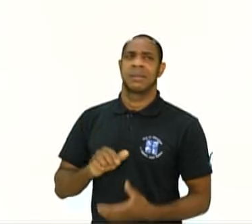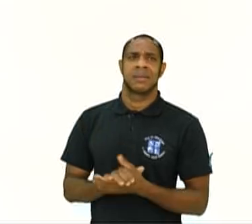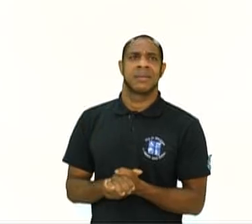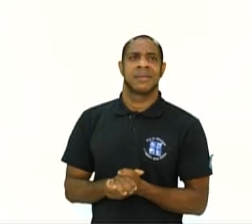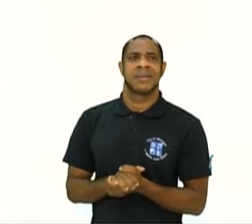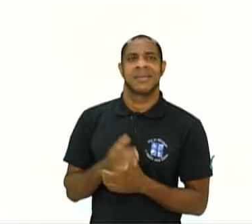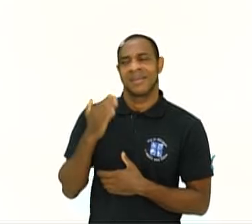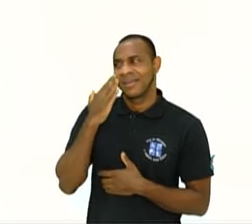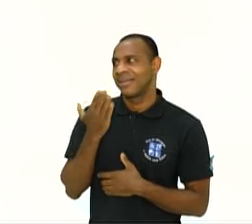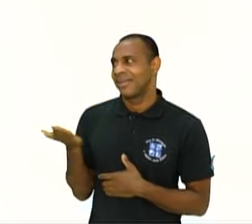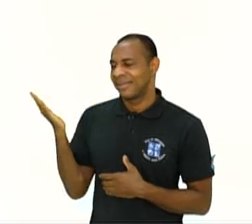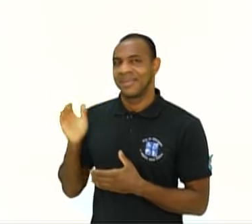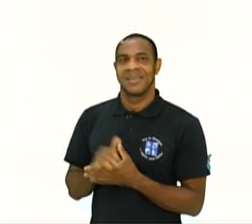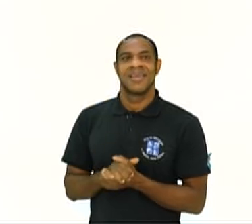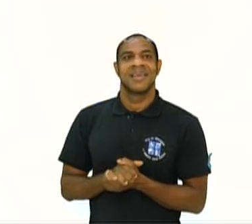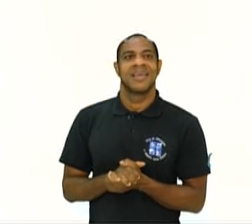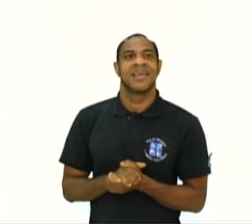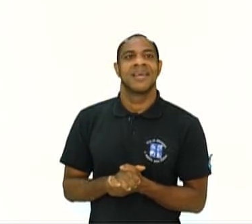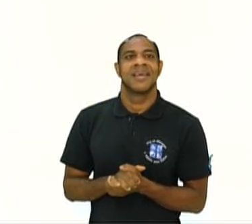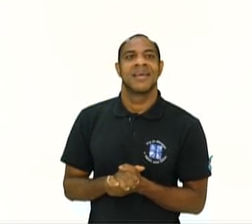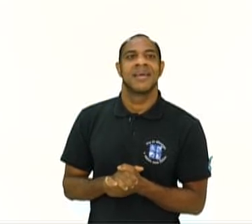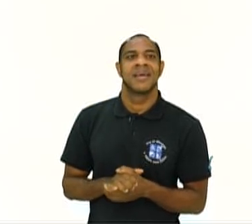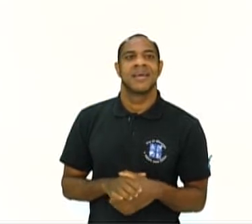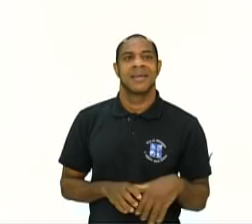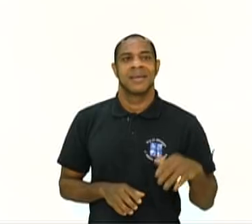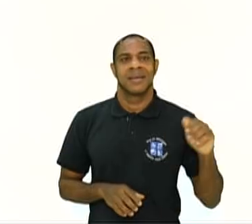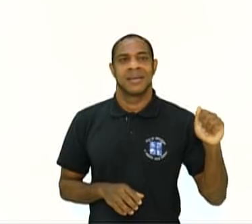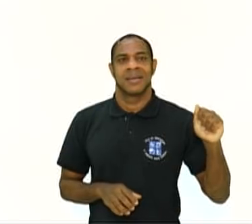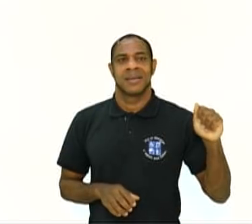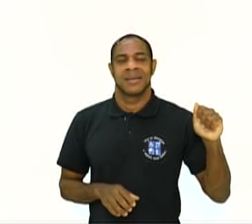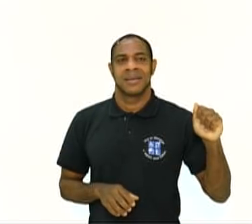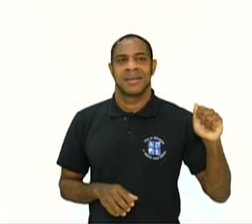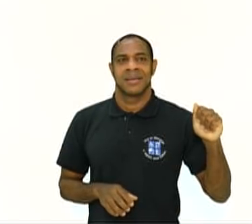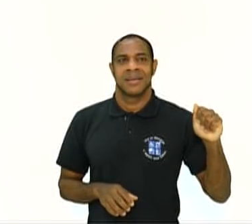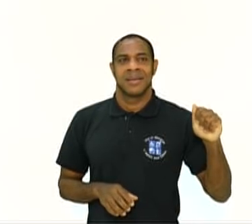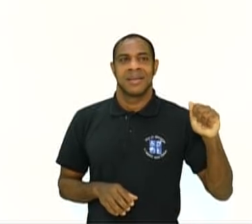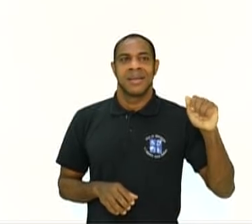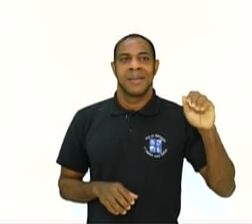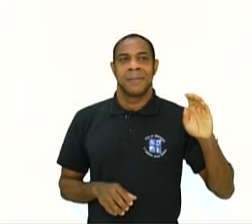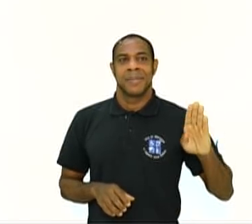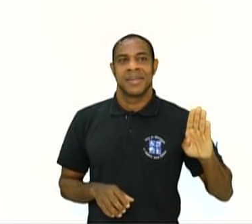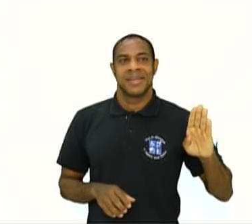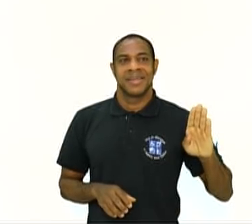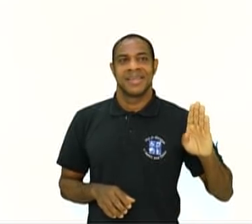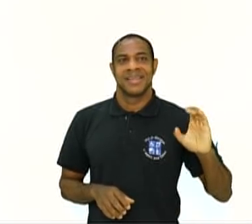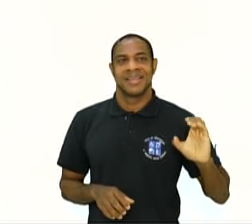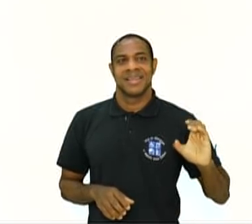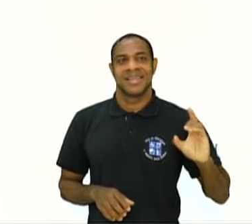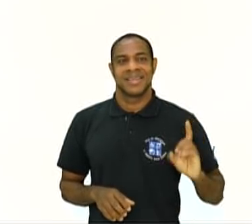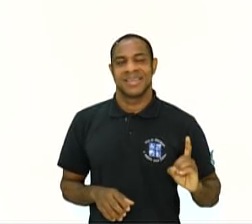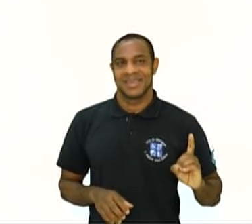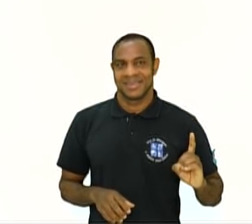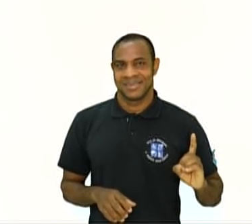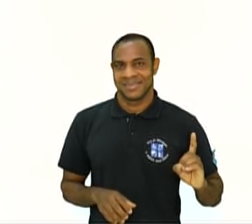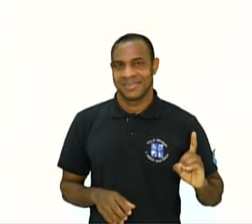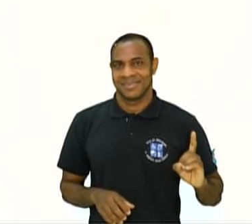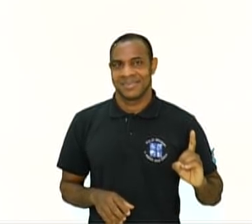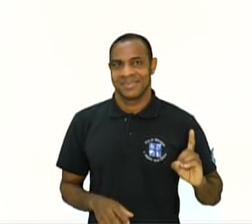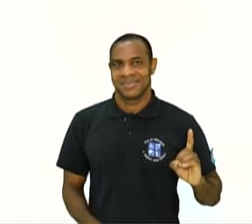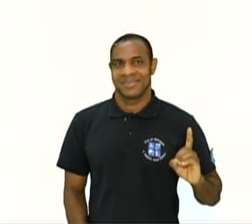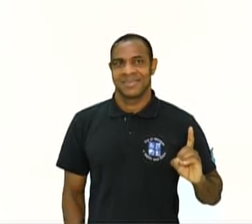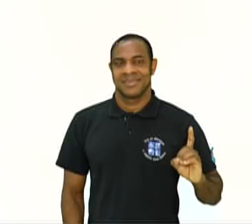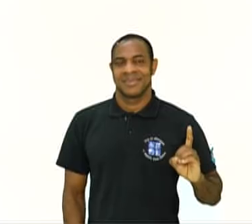olha só a descrição de quem sou eu. I'm scary and white. I come out at